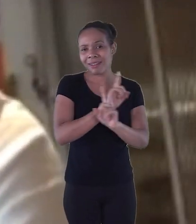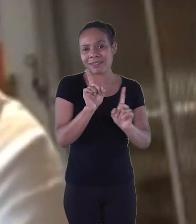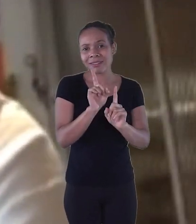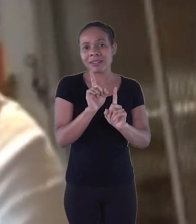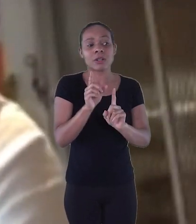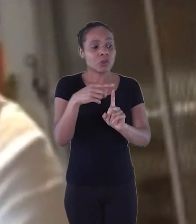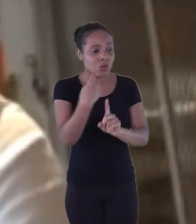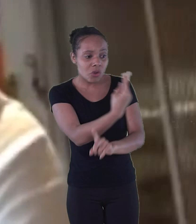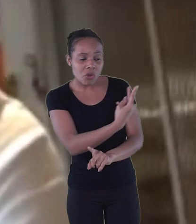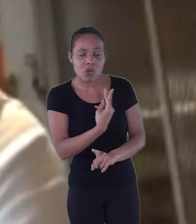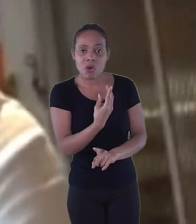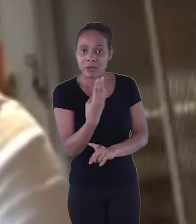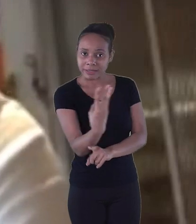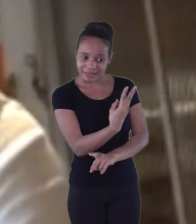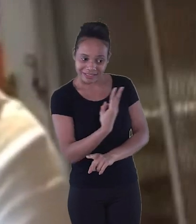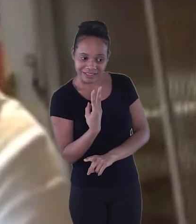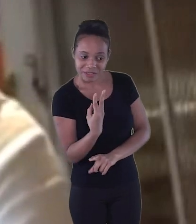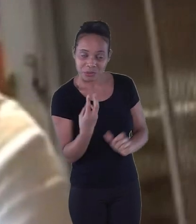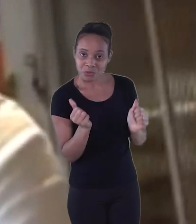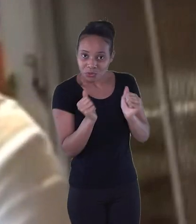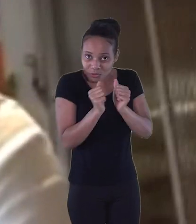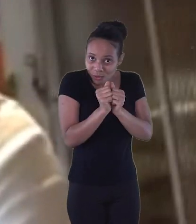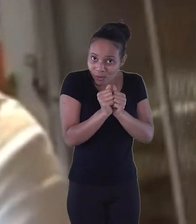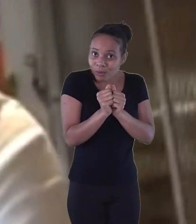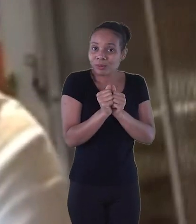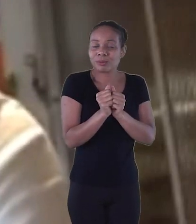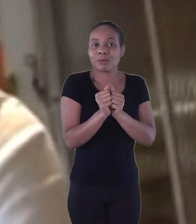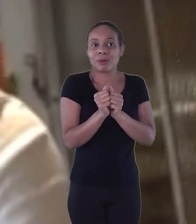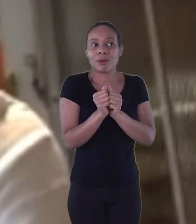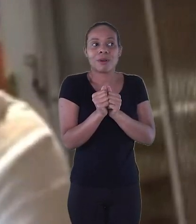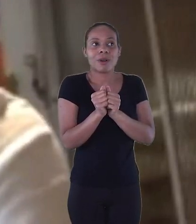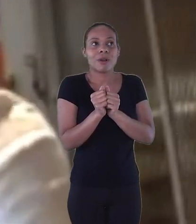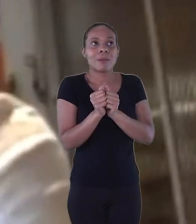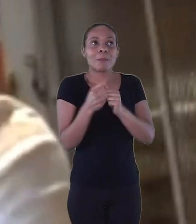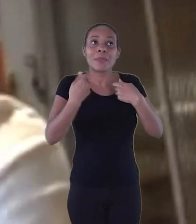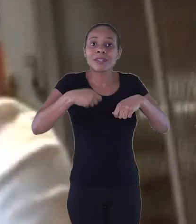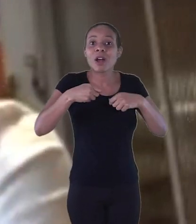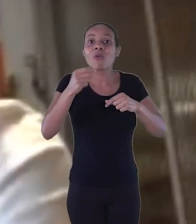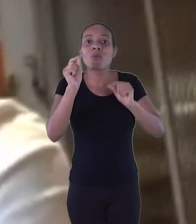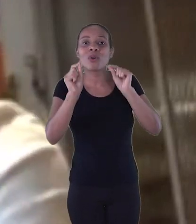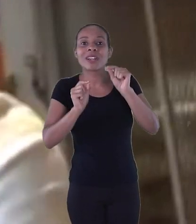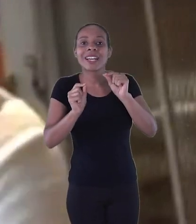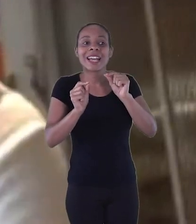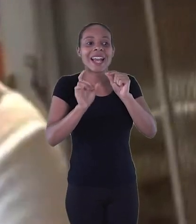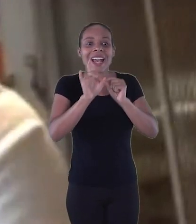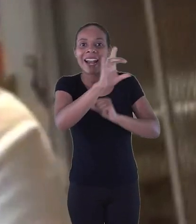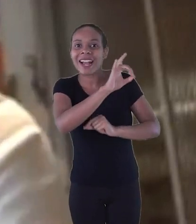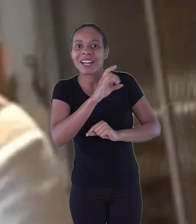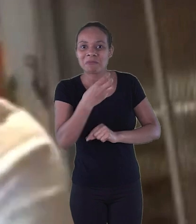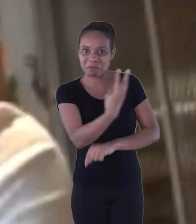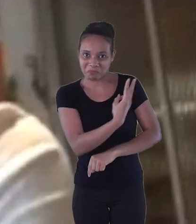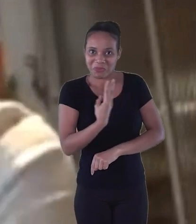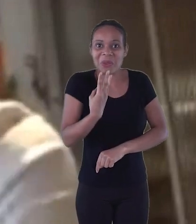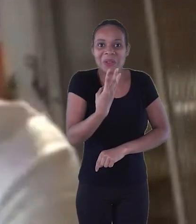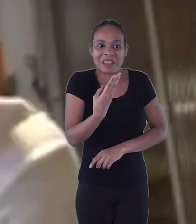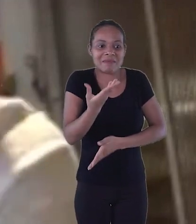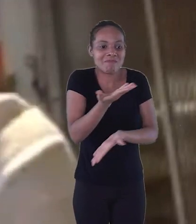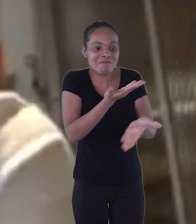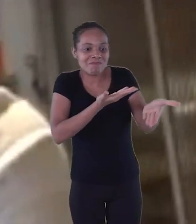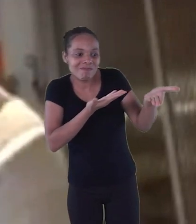contrário, a gente tinha que, como um puxar o outro para a terra, assim, né? Porque a gente estava